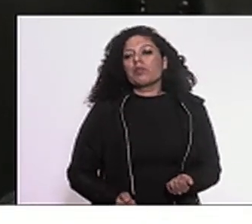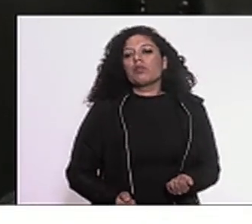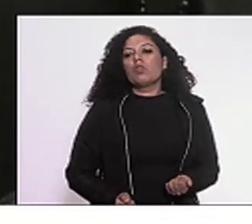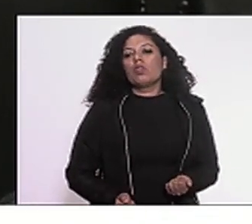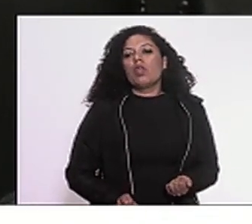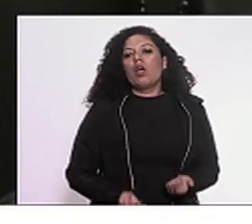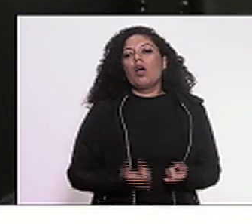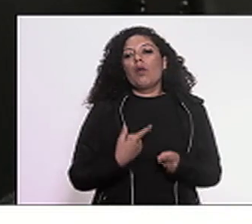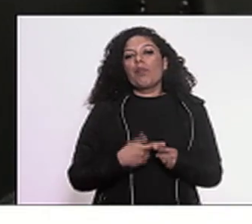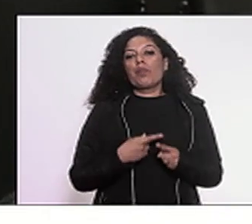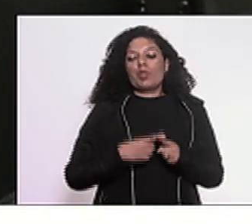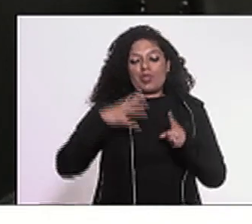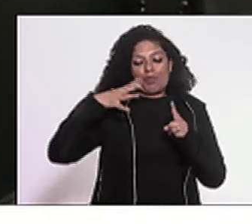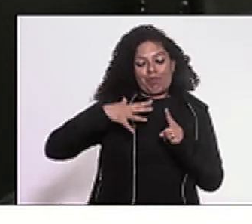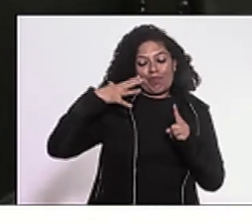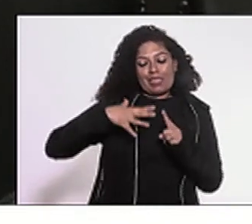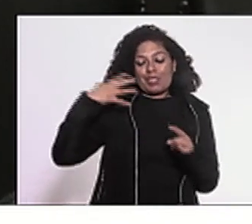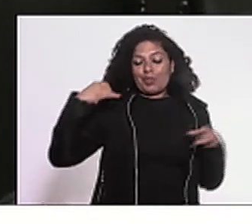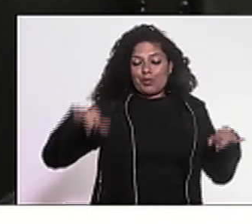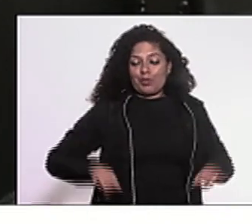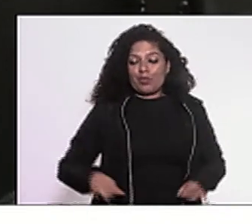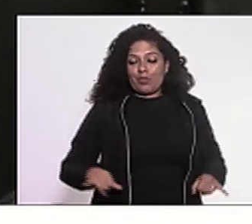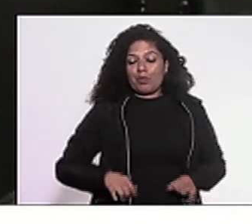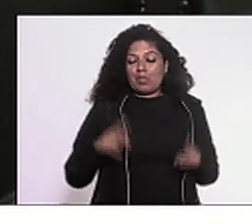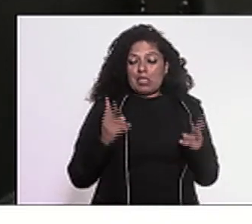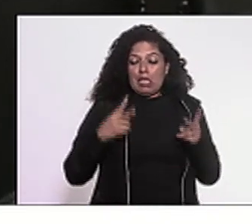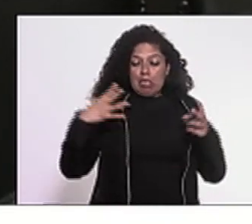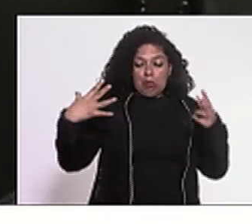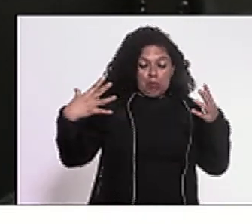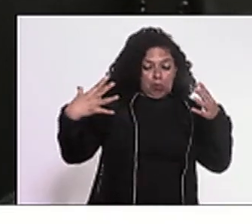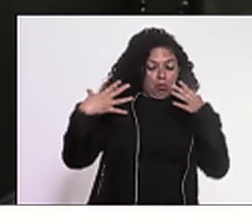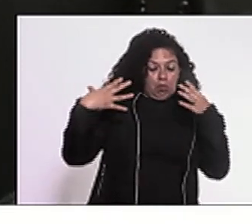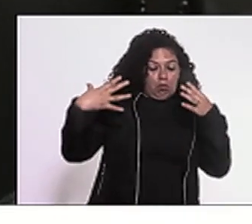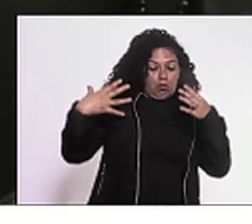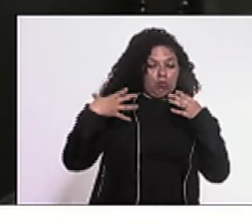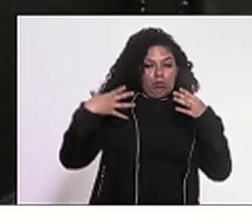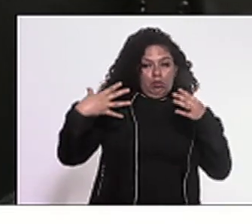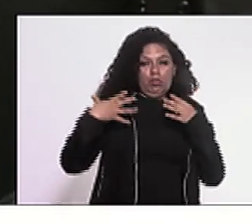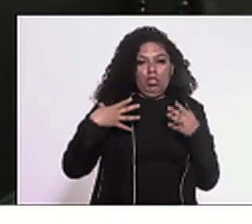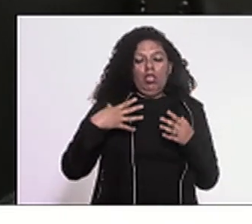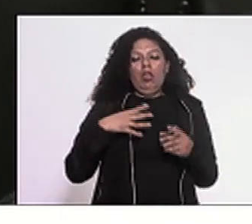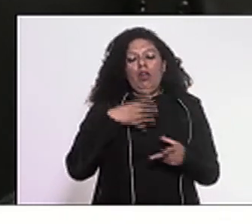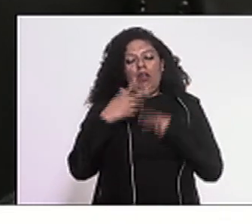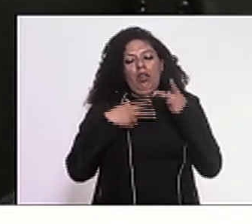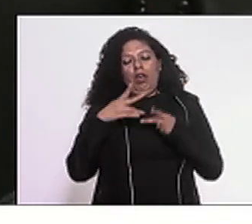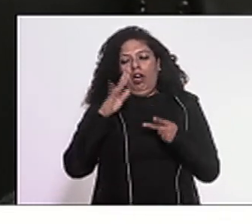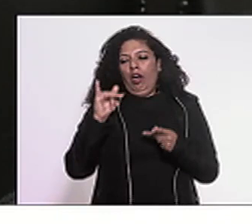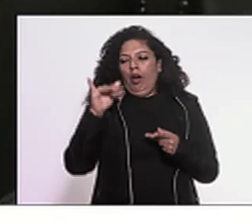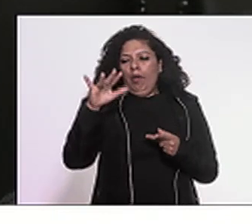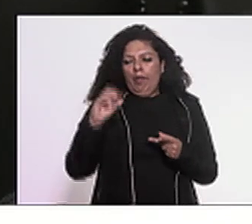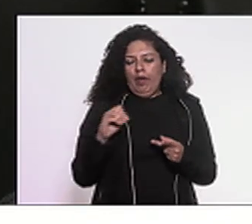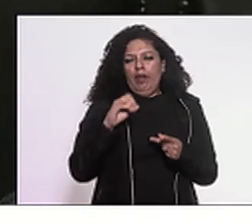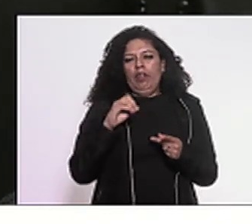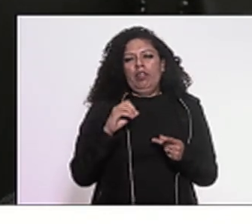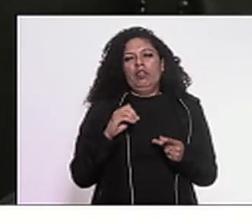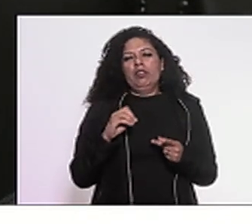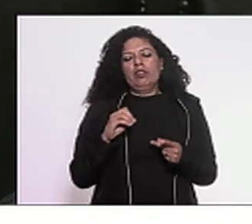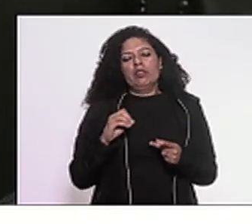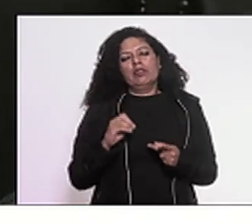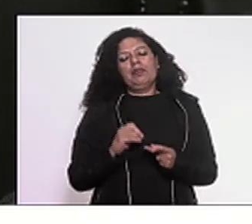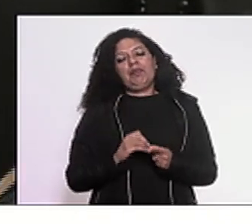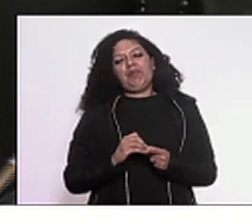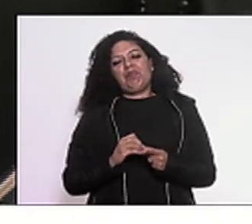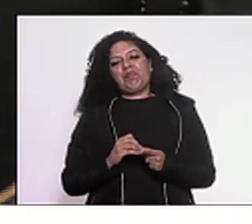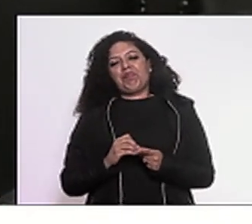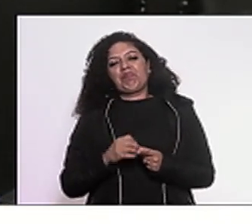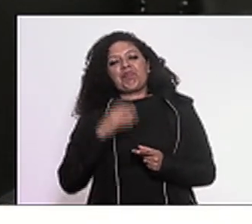por conta do assédio que sofrem, ameaças do famoso bico, né, a punição geográfica, que